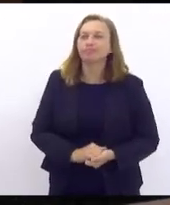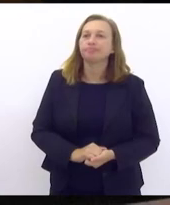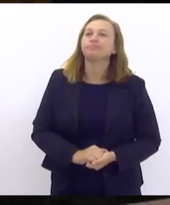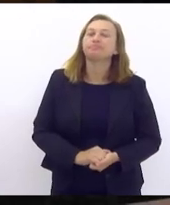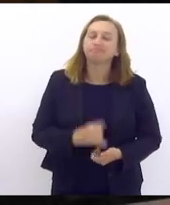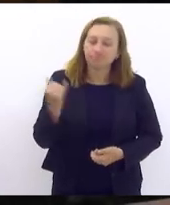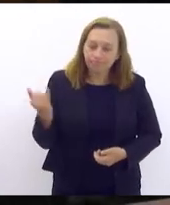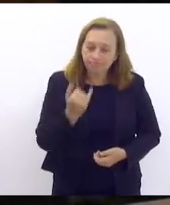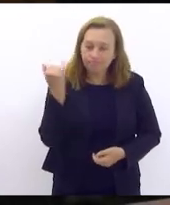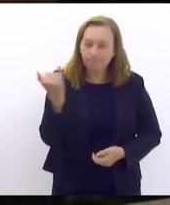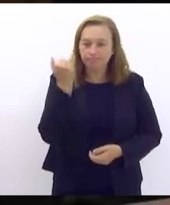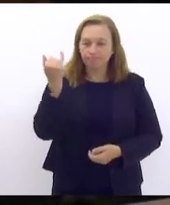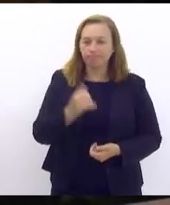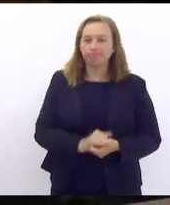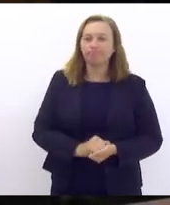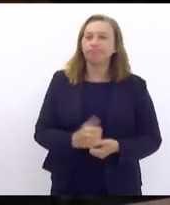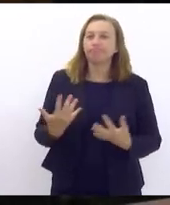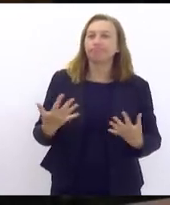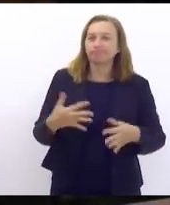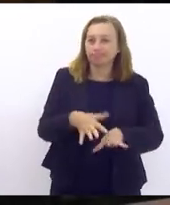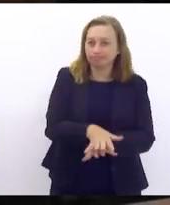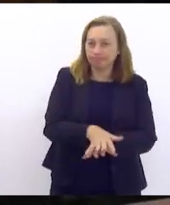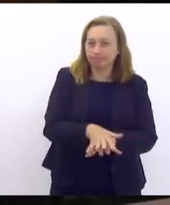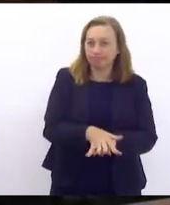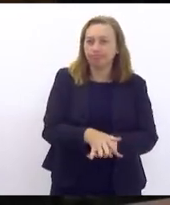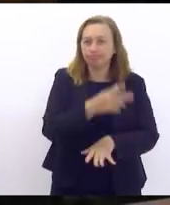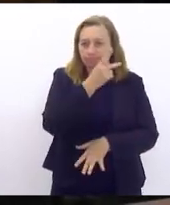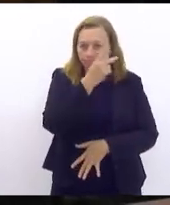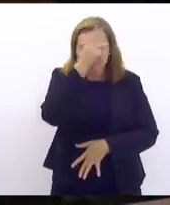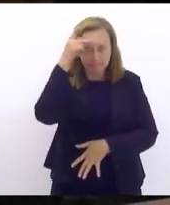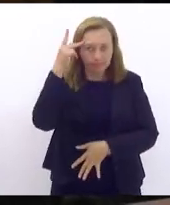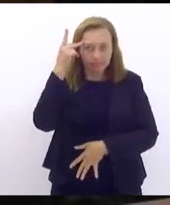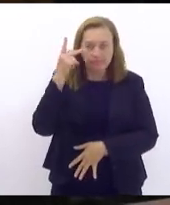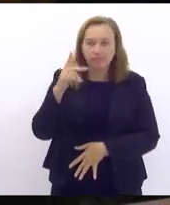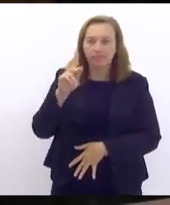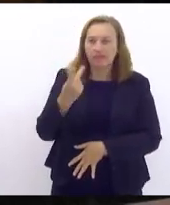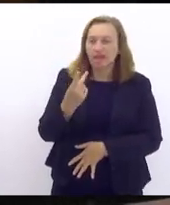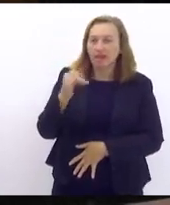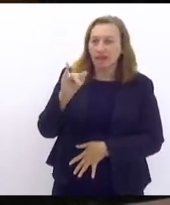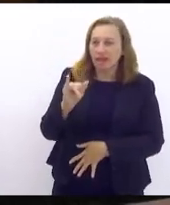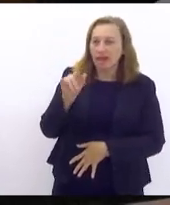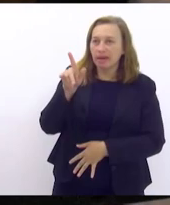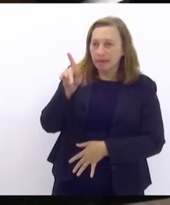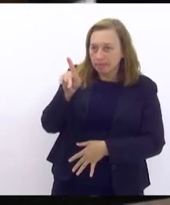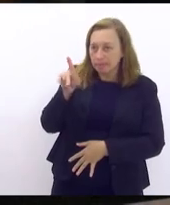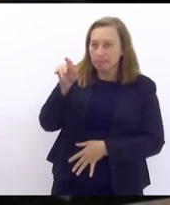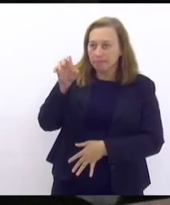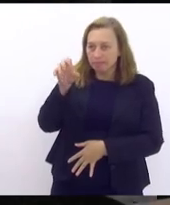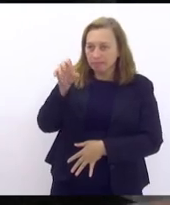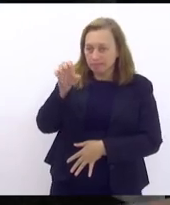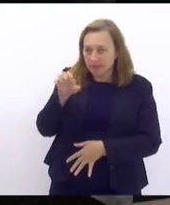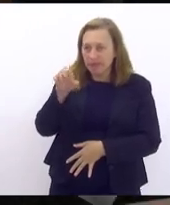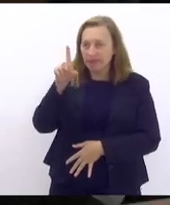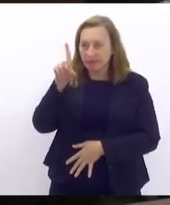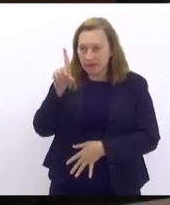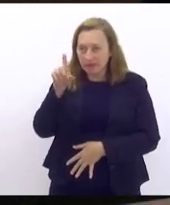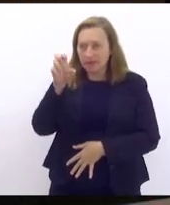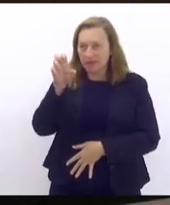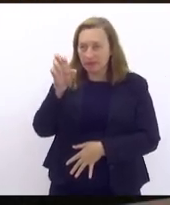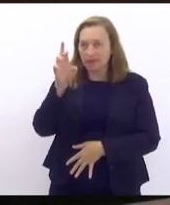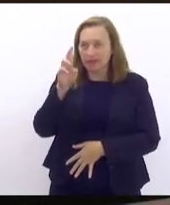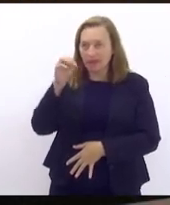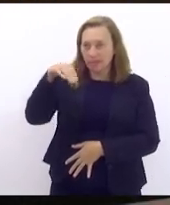medida importante de inclusão das pessoas com epidermose bolhosa, Fizemos uma grande audiência pública aqui